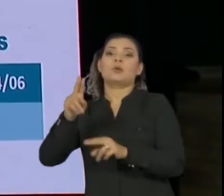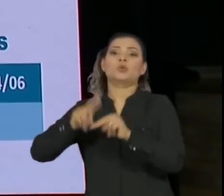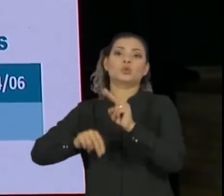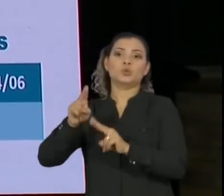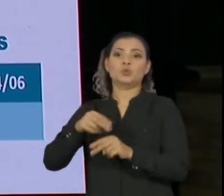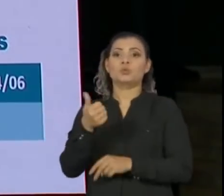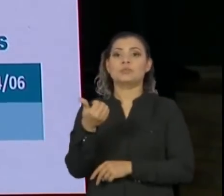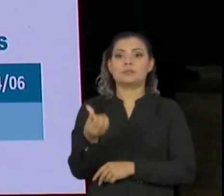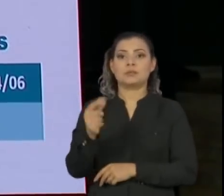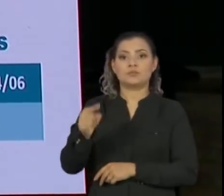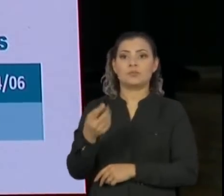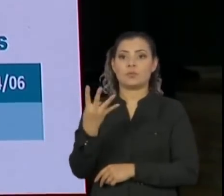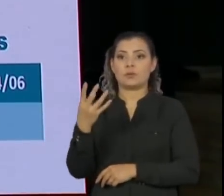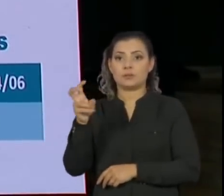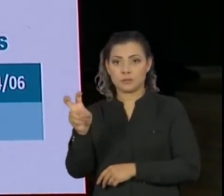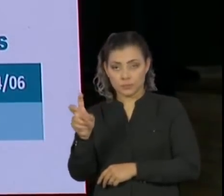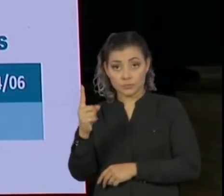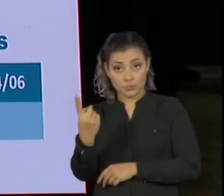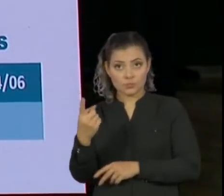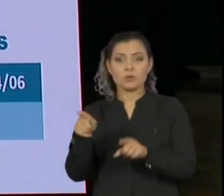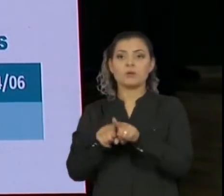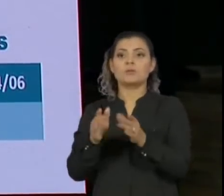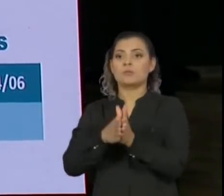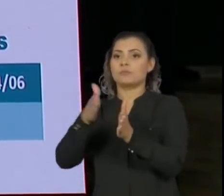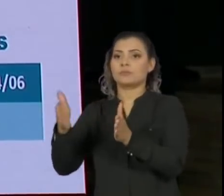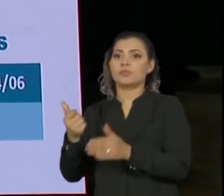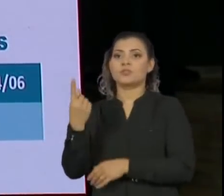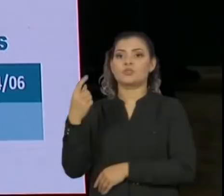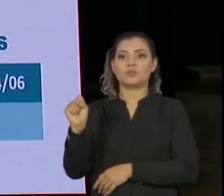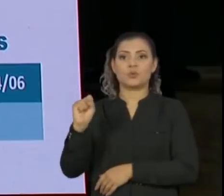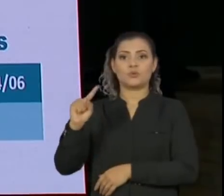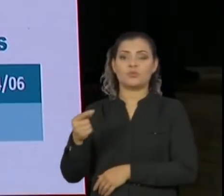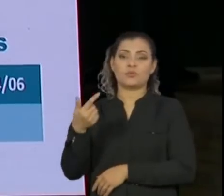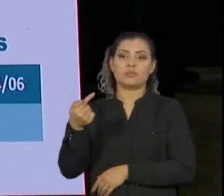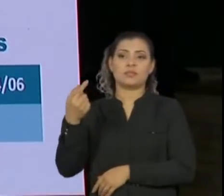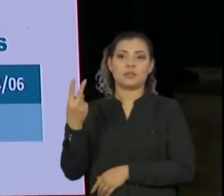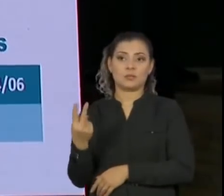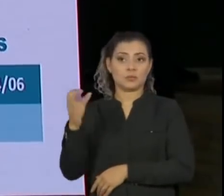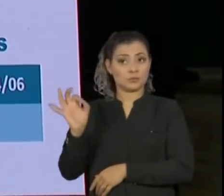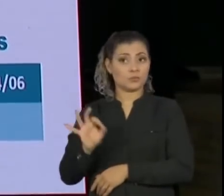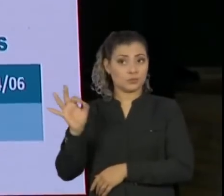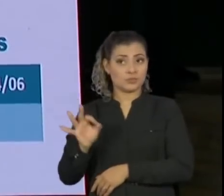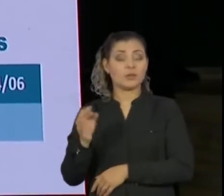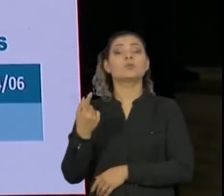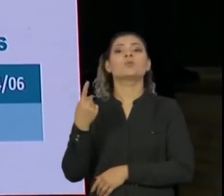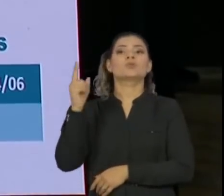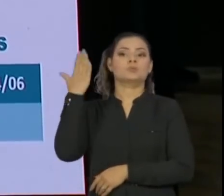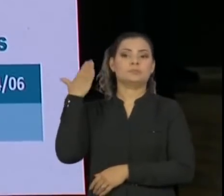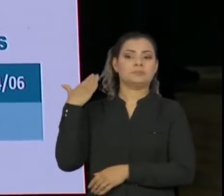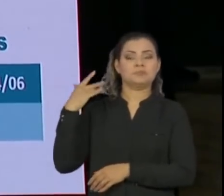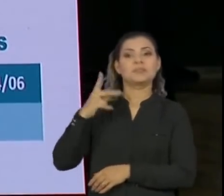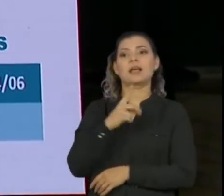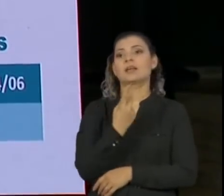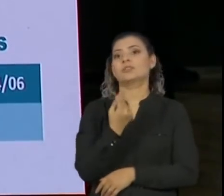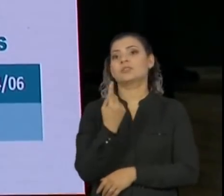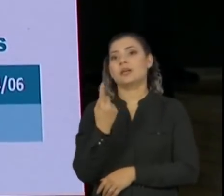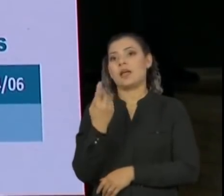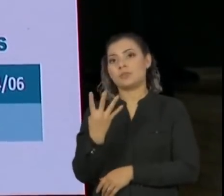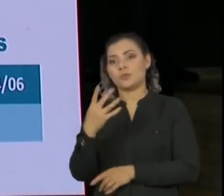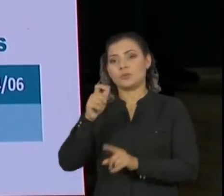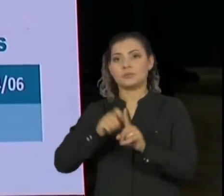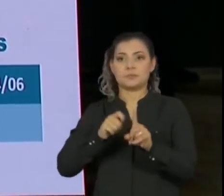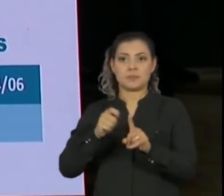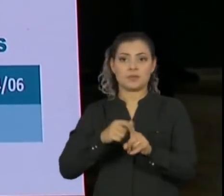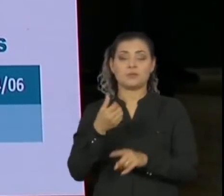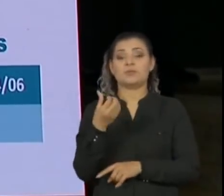da pandemia no interior frente ao número de casos no estado, o que nós já apontamos na última quarta-feira com a classificação